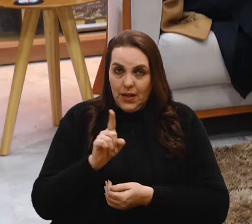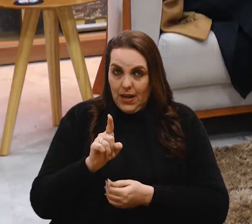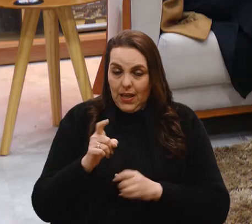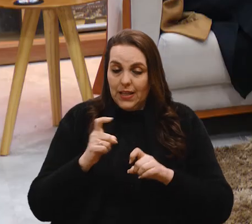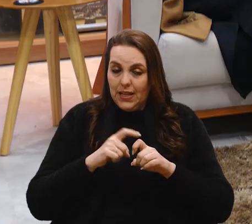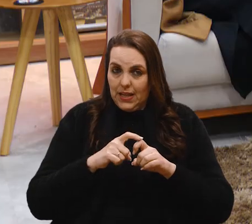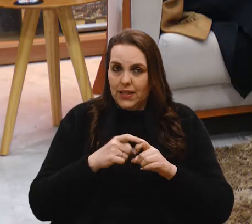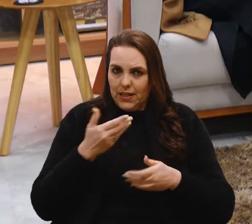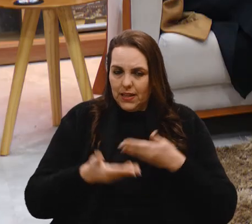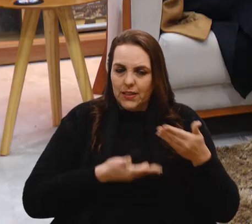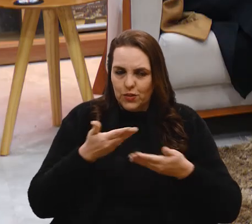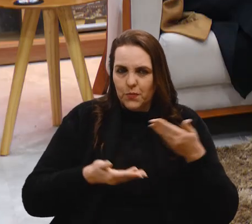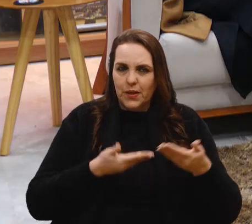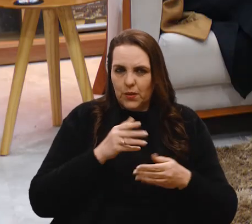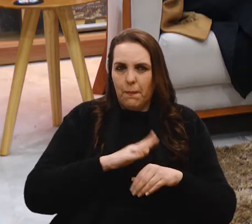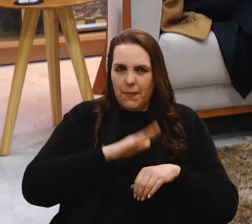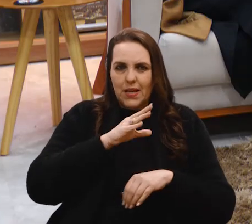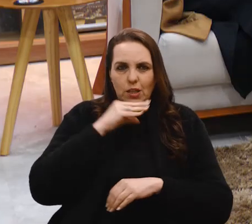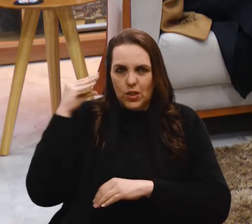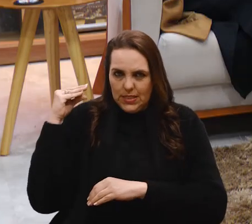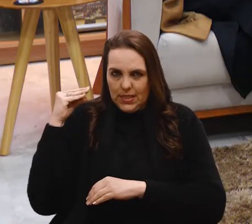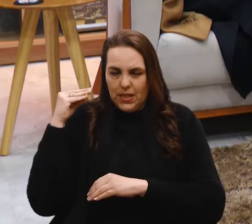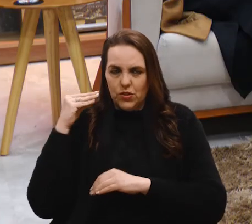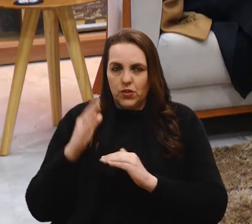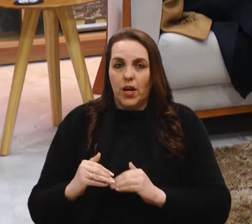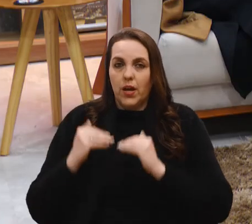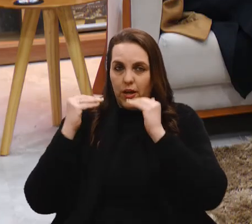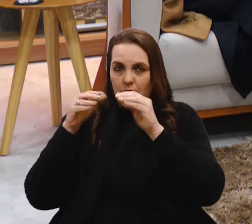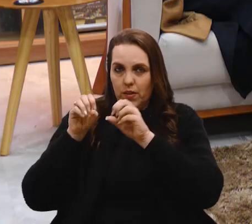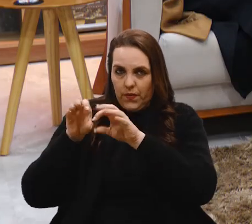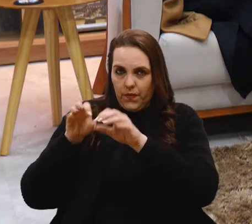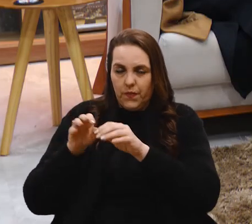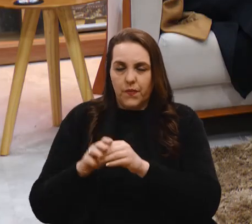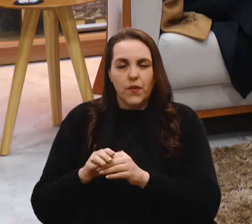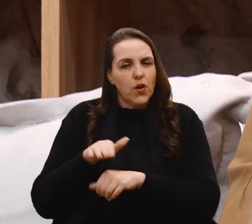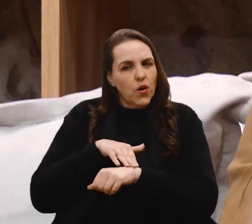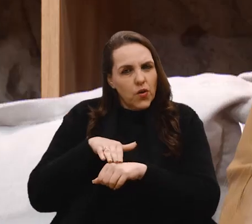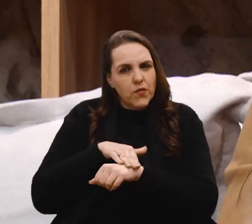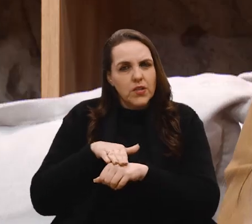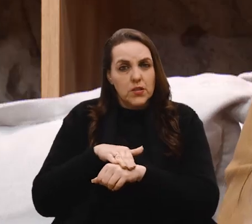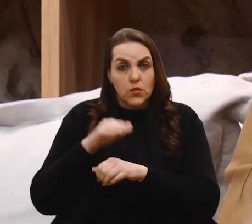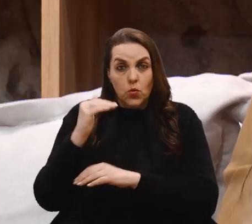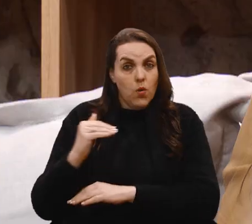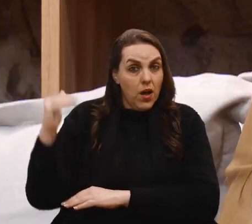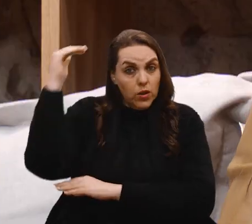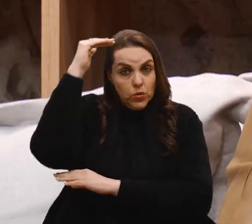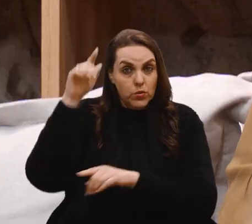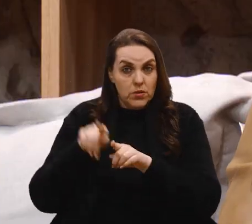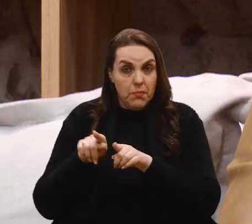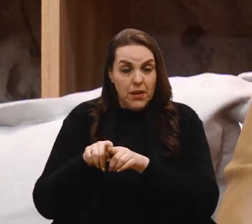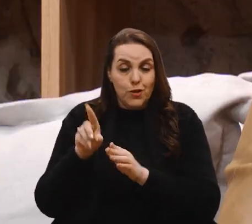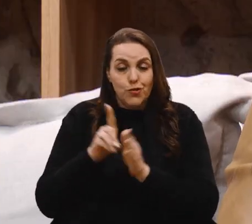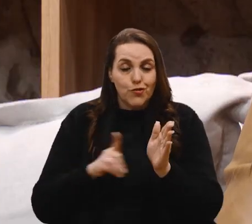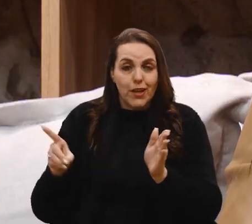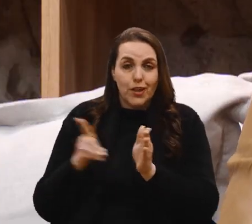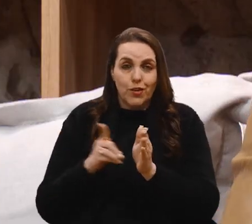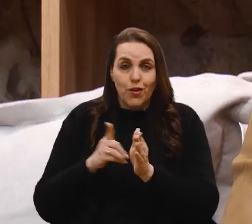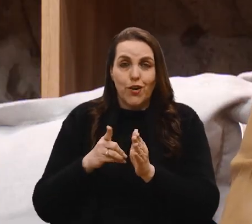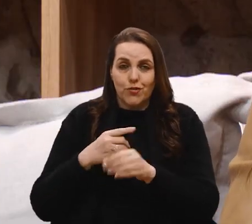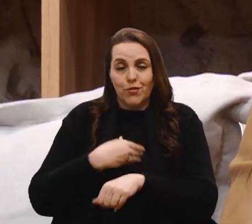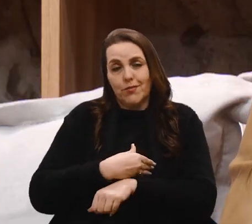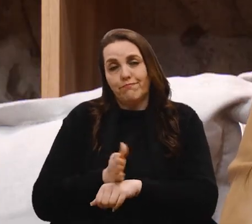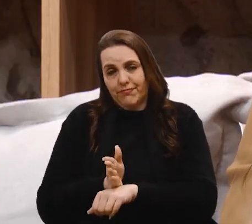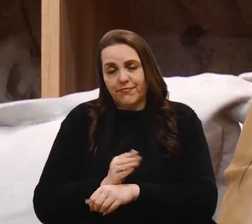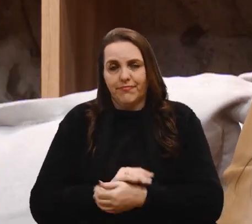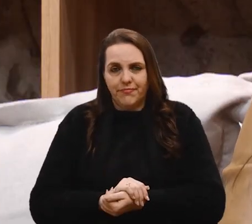mais com adolescentes e no ensino superior, então agora conversando com muitos adultos, que inclusive estão tendo diagnóstico tardio, que